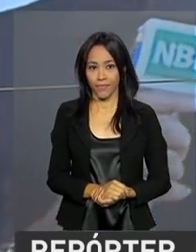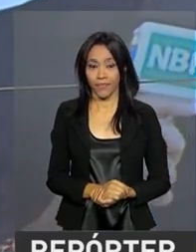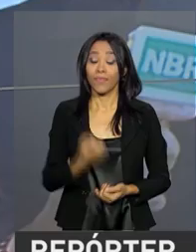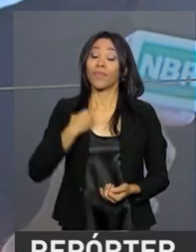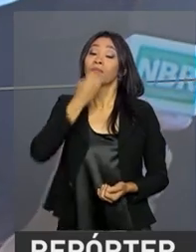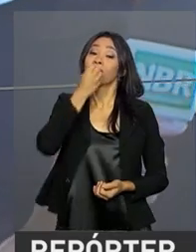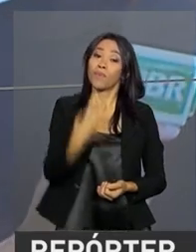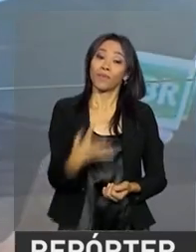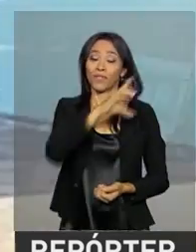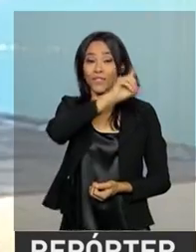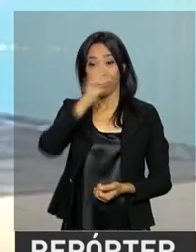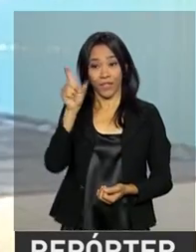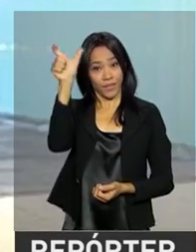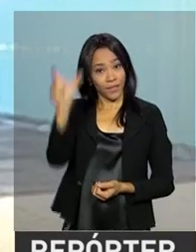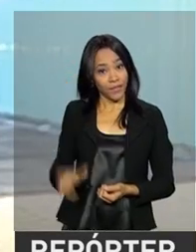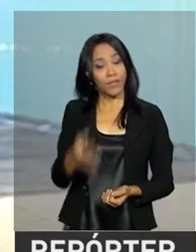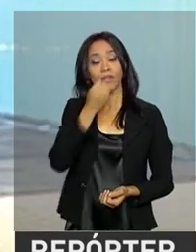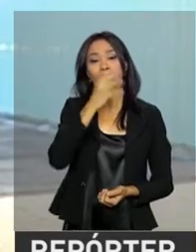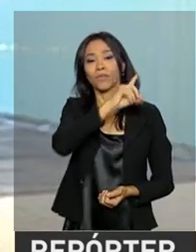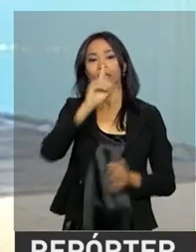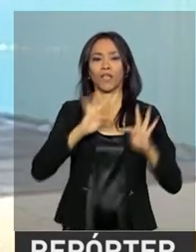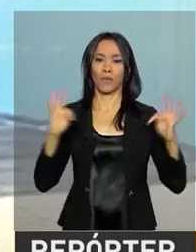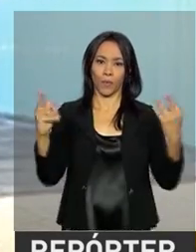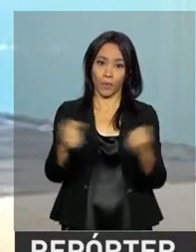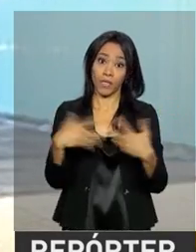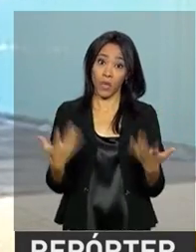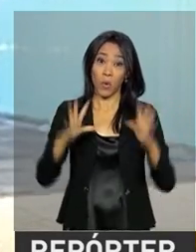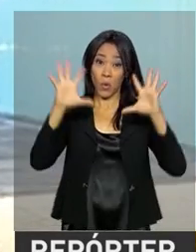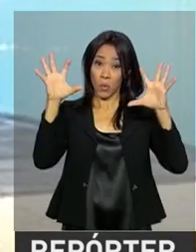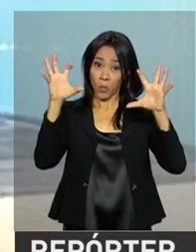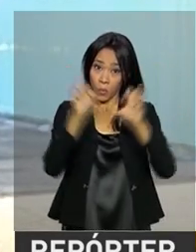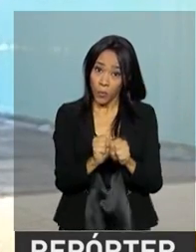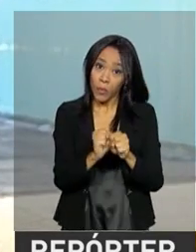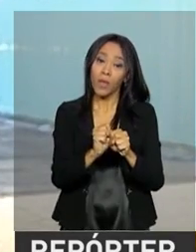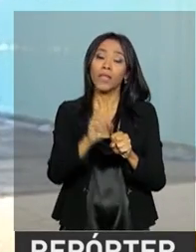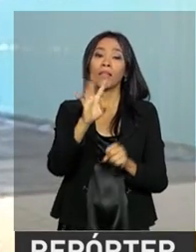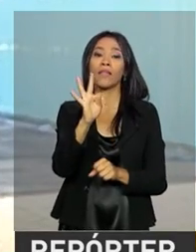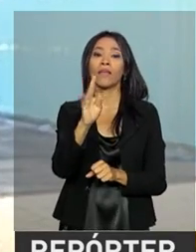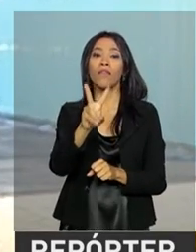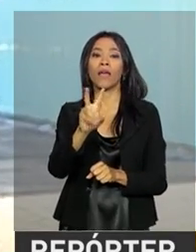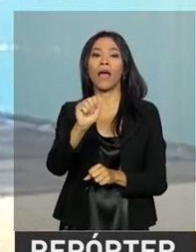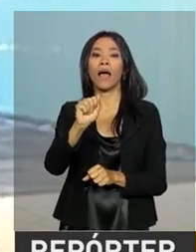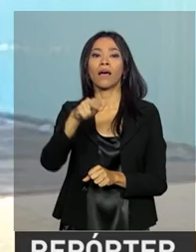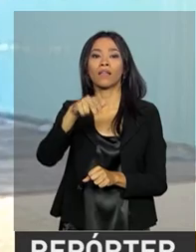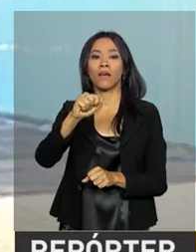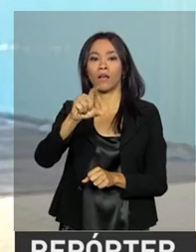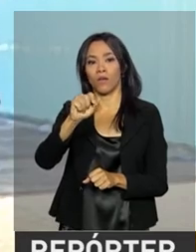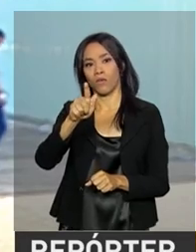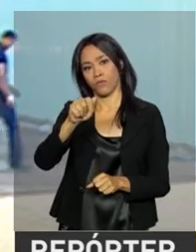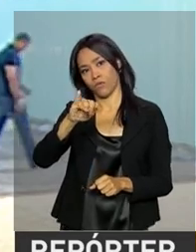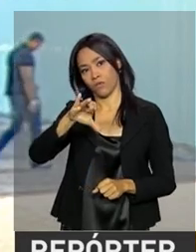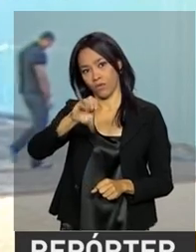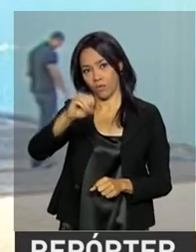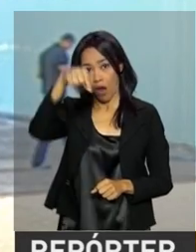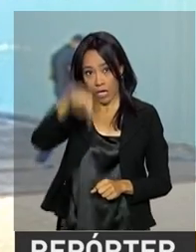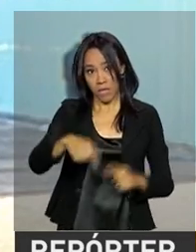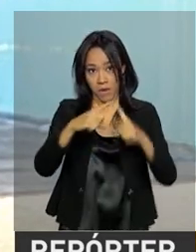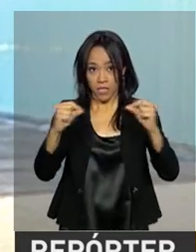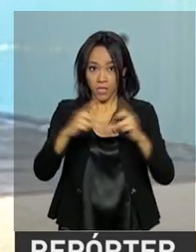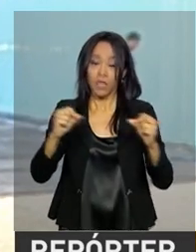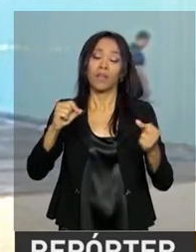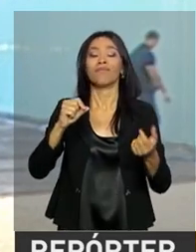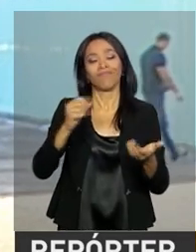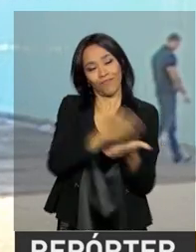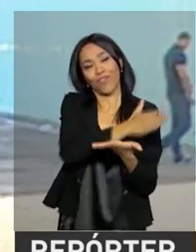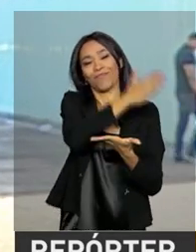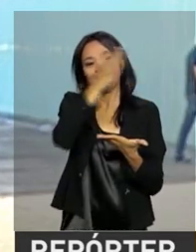Bom dia, Renata. Bom dia a todos. Bom, o desligamento da TV analógica aqui no Distrito Federal foi